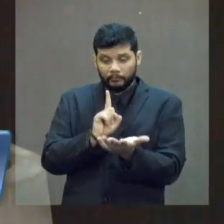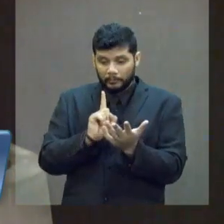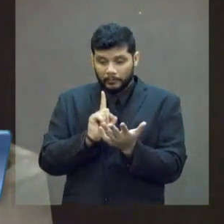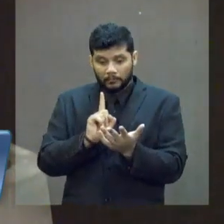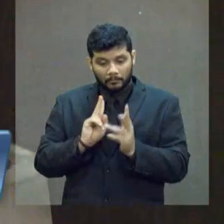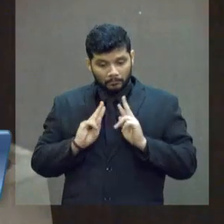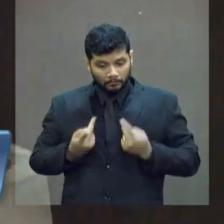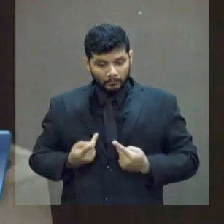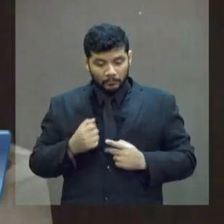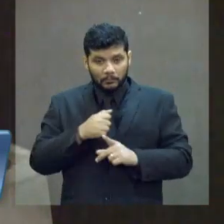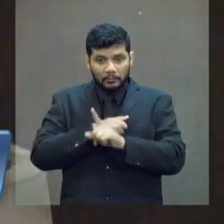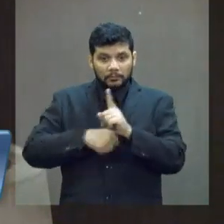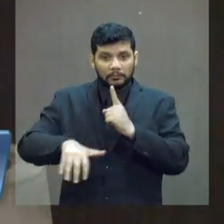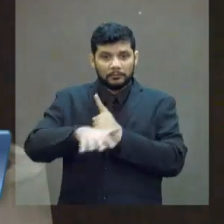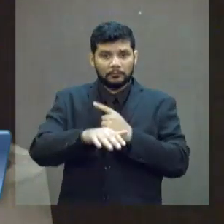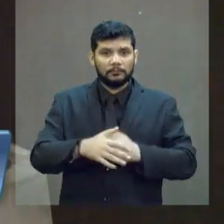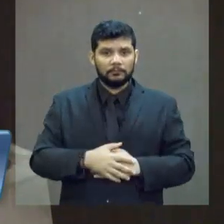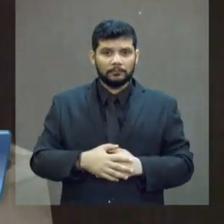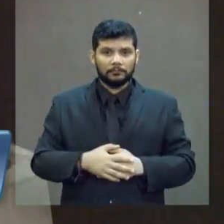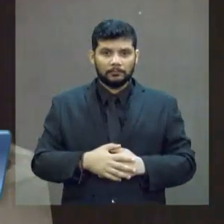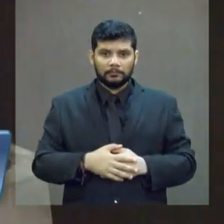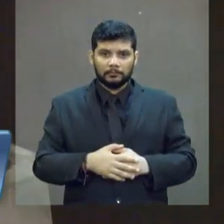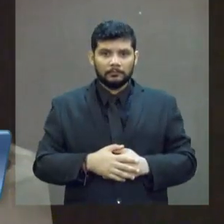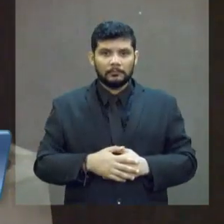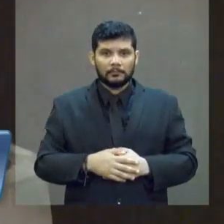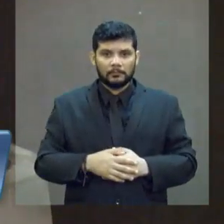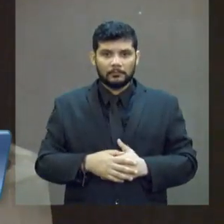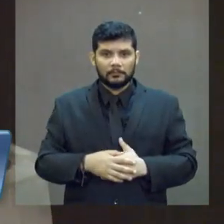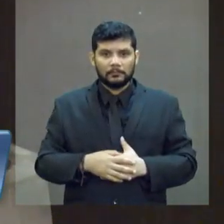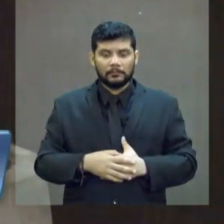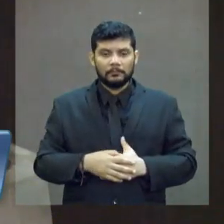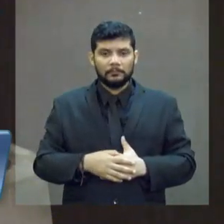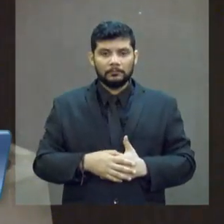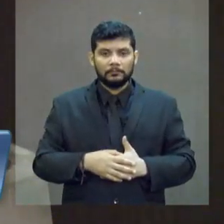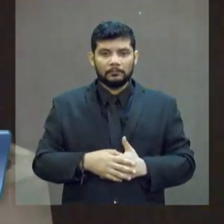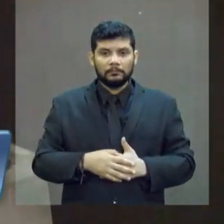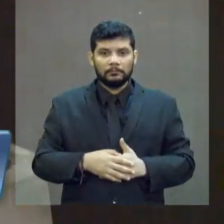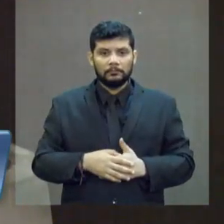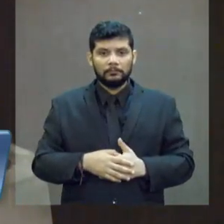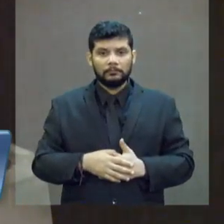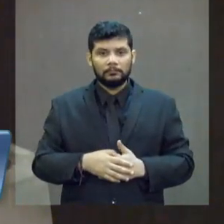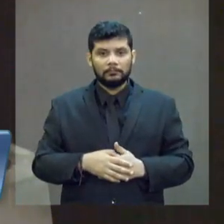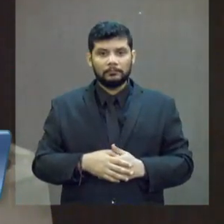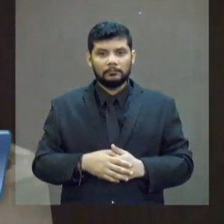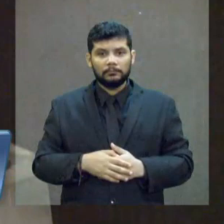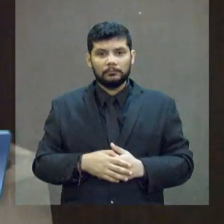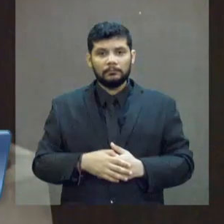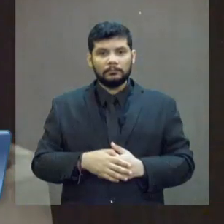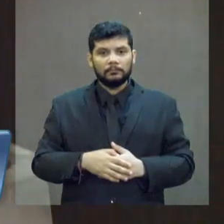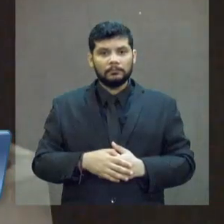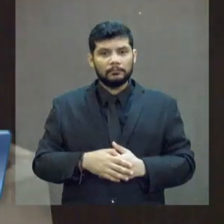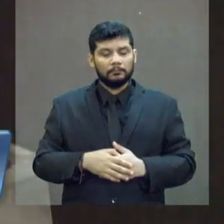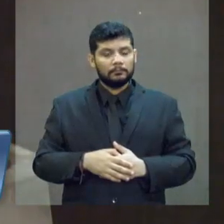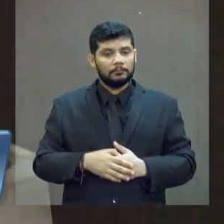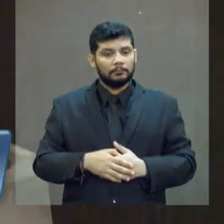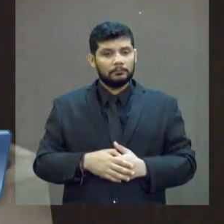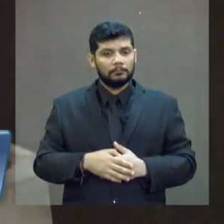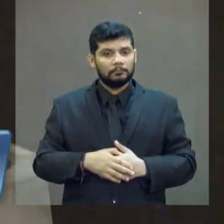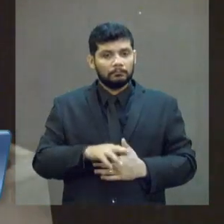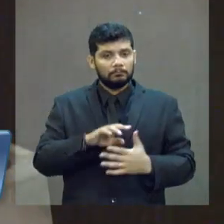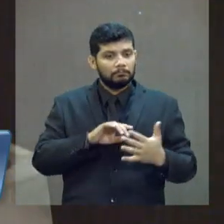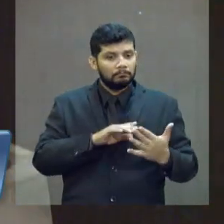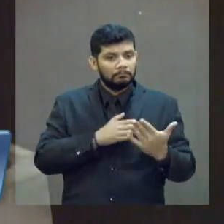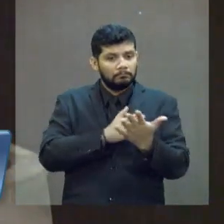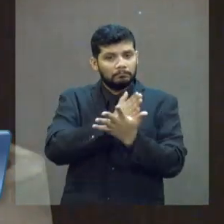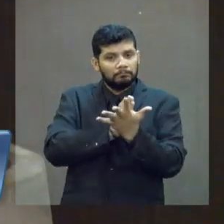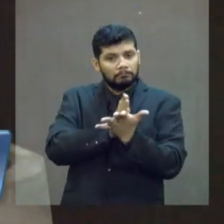ser no qual várias dimensões estão interseccionadas,